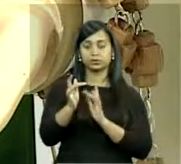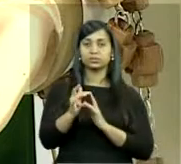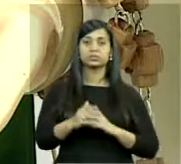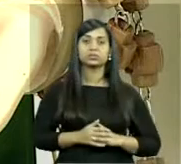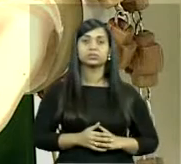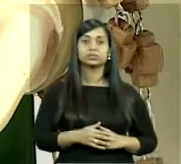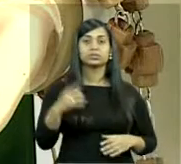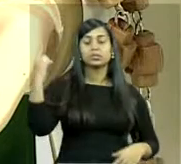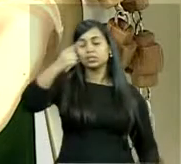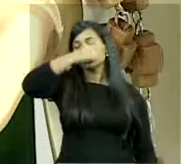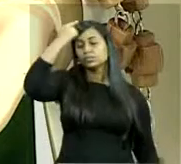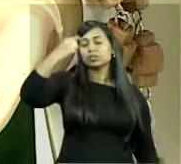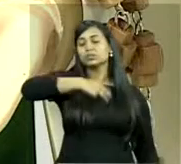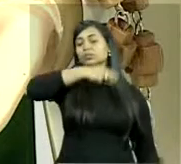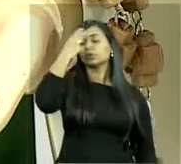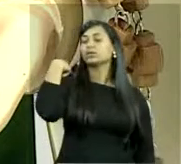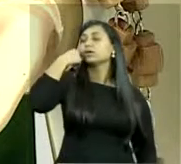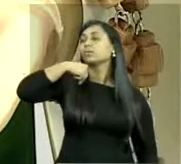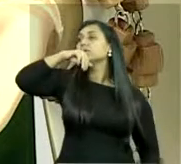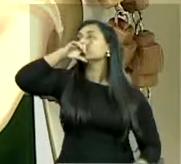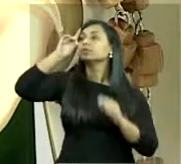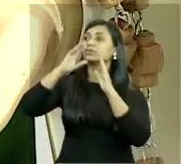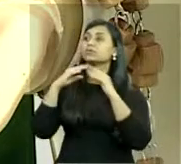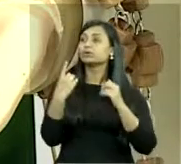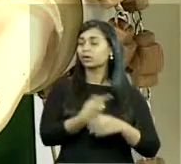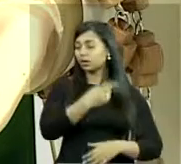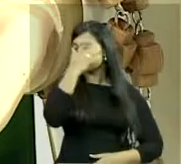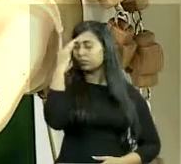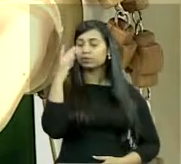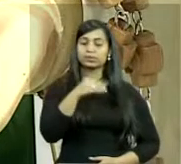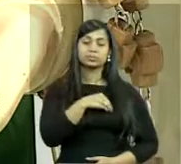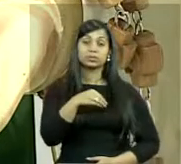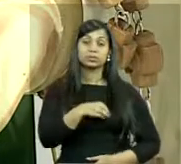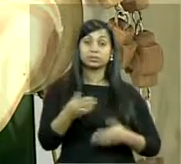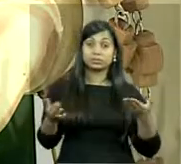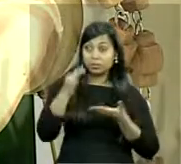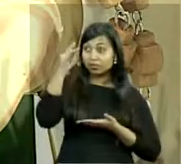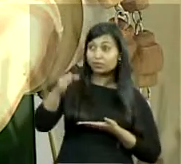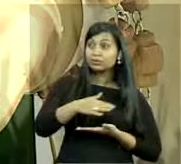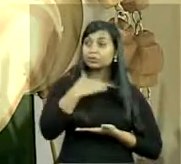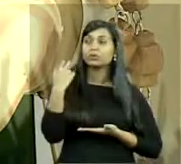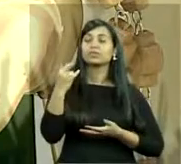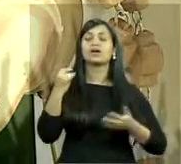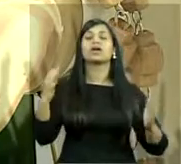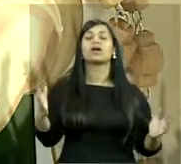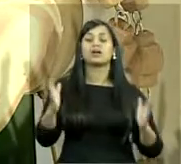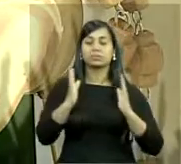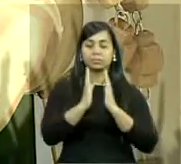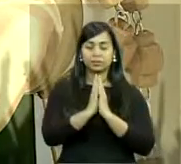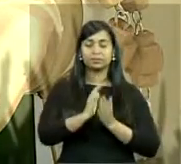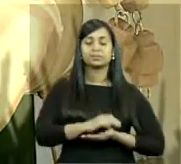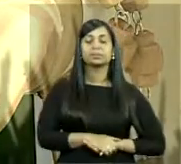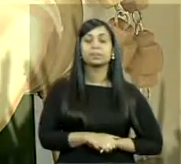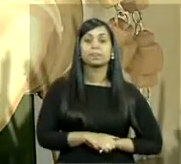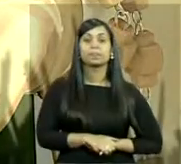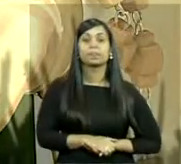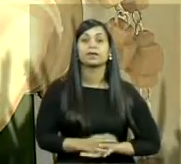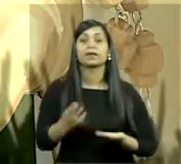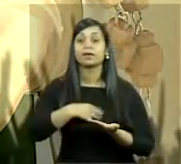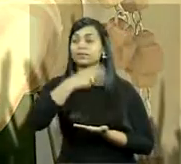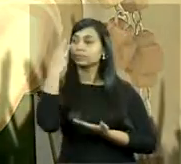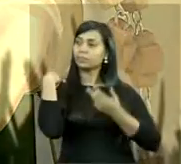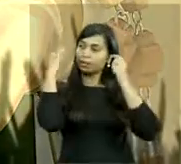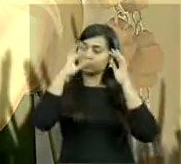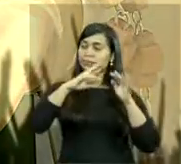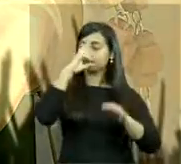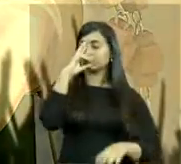vosso ventre, Jesus. Santa Maria, Mãe de Deus, rogai por nós, pecadores, agora e na hora de nossa morte. Amém. Ave